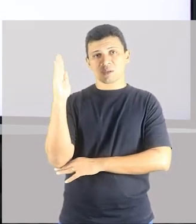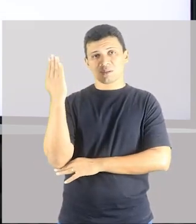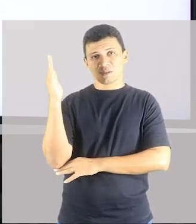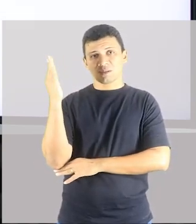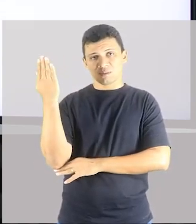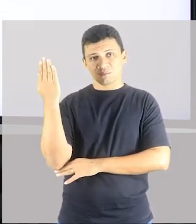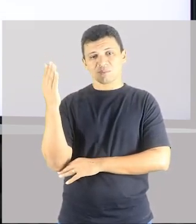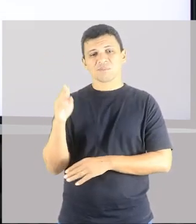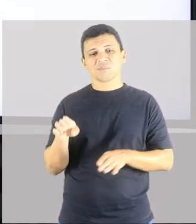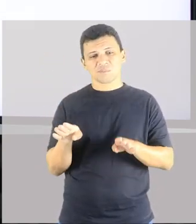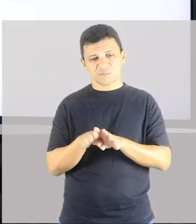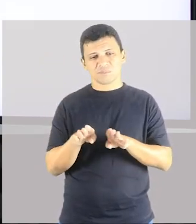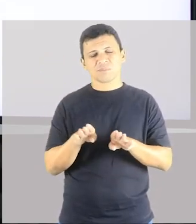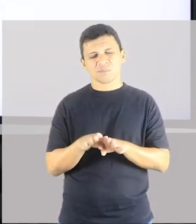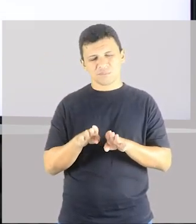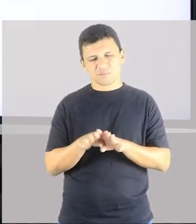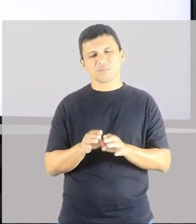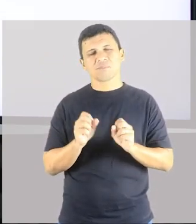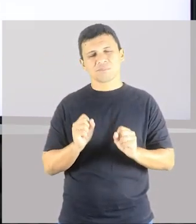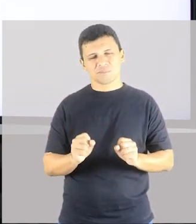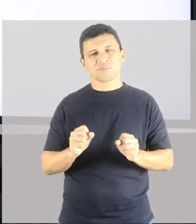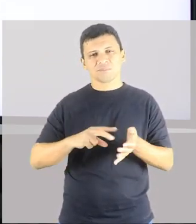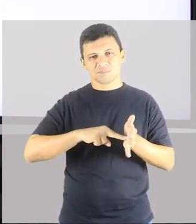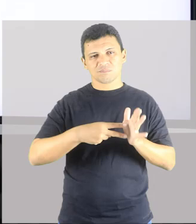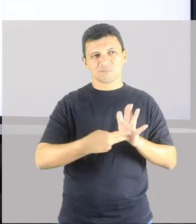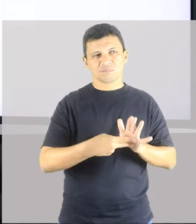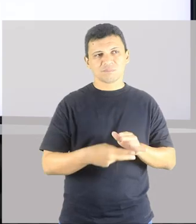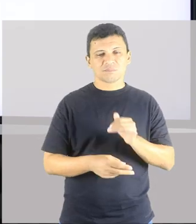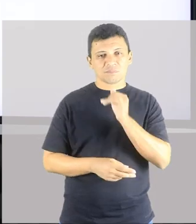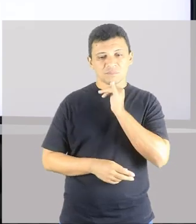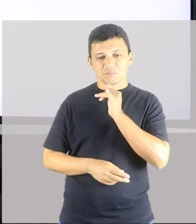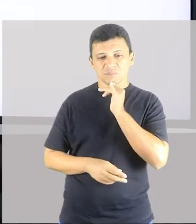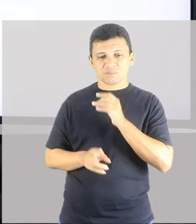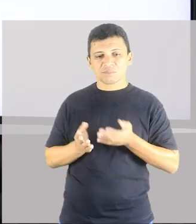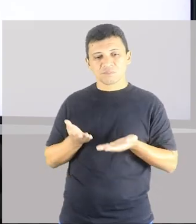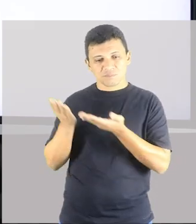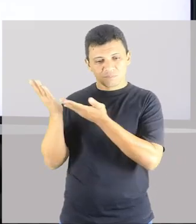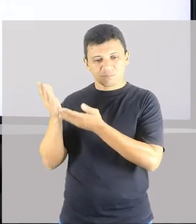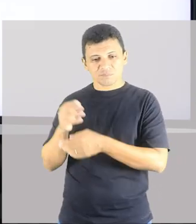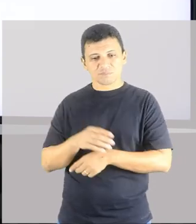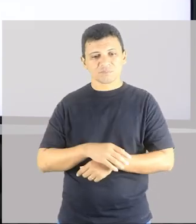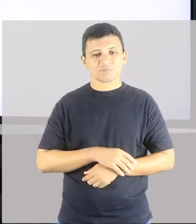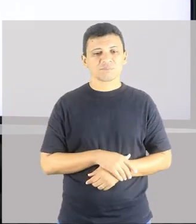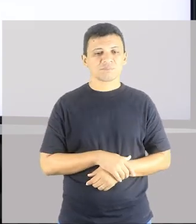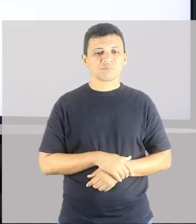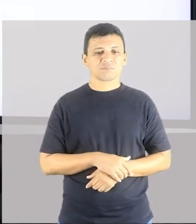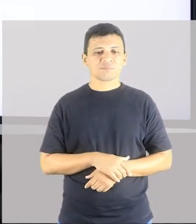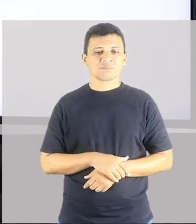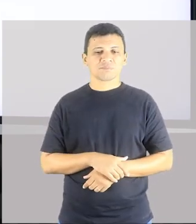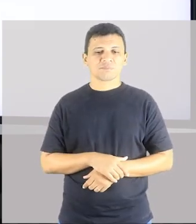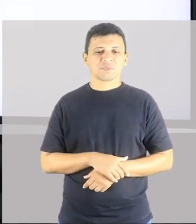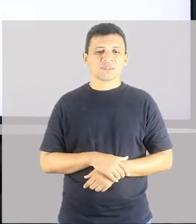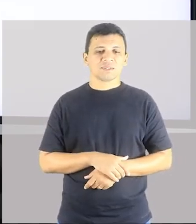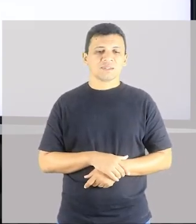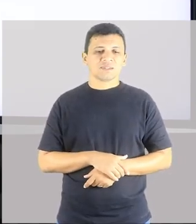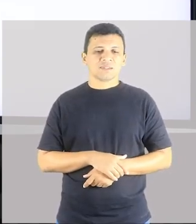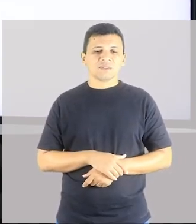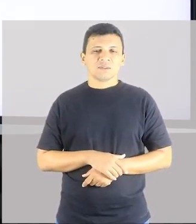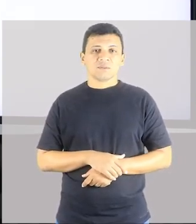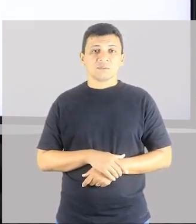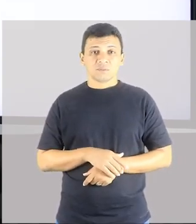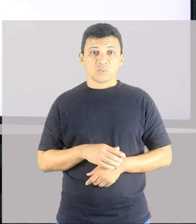também poderia ser nesse sentido. Olha o exemplo. The gorilla rattled the bars of its cage.